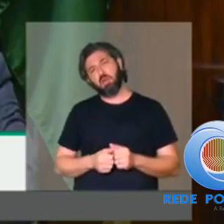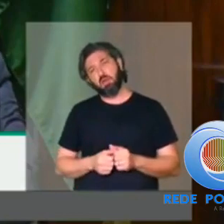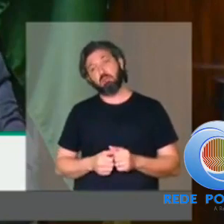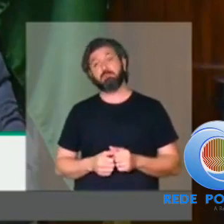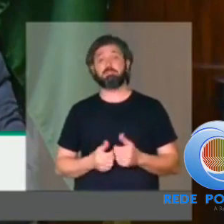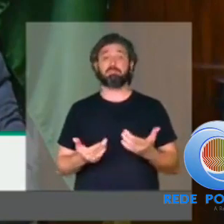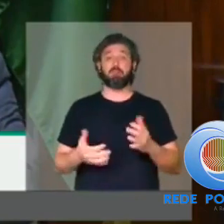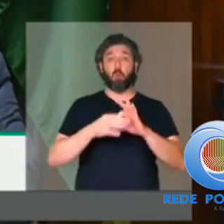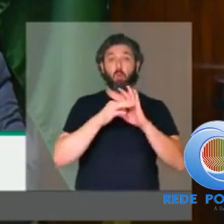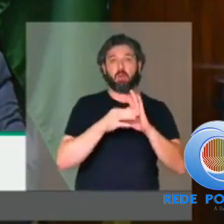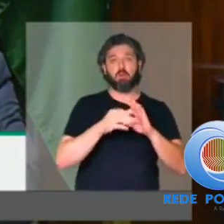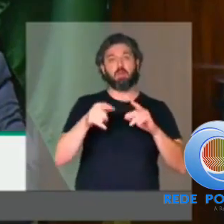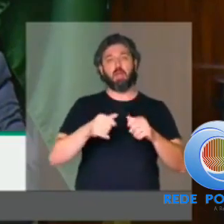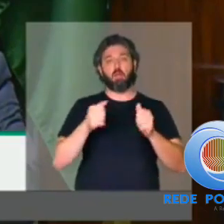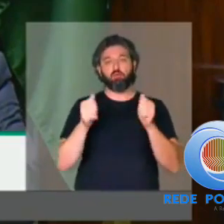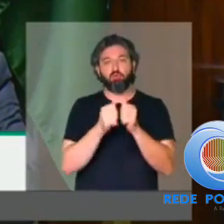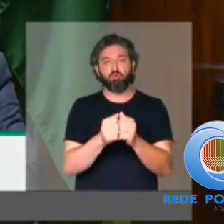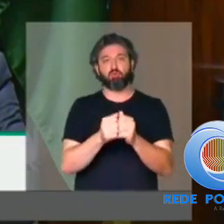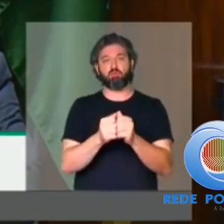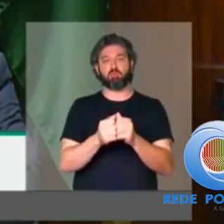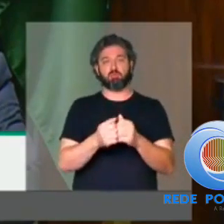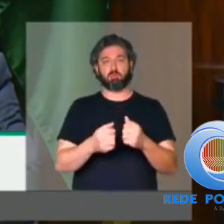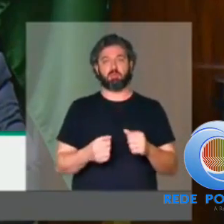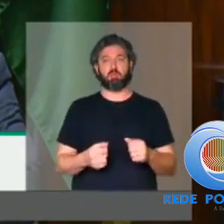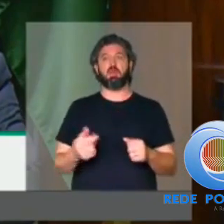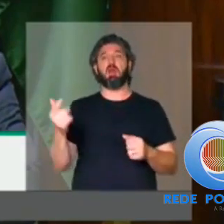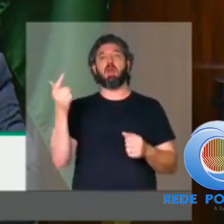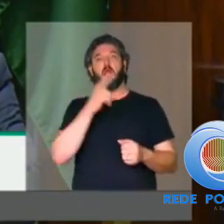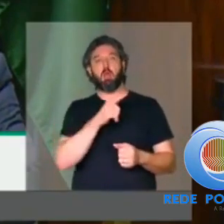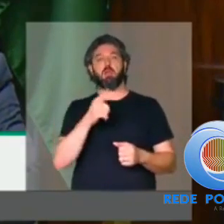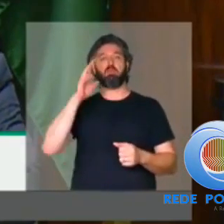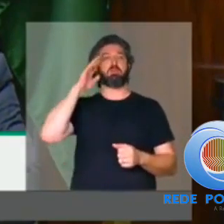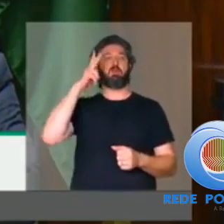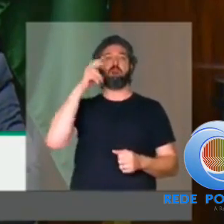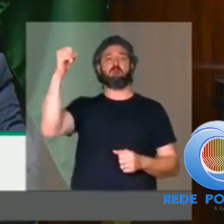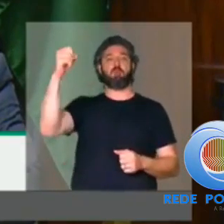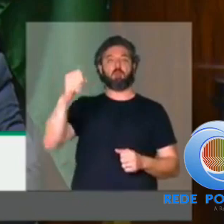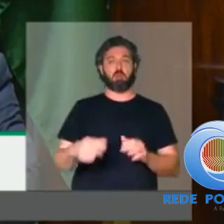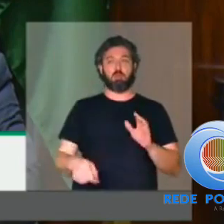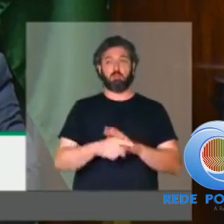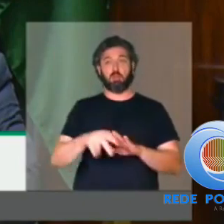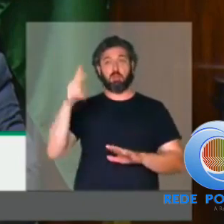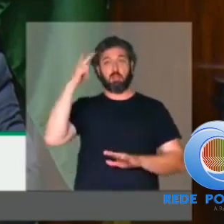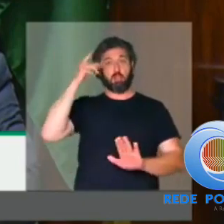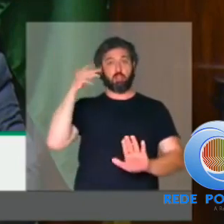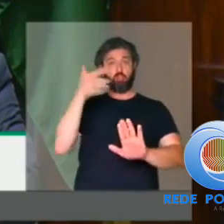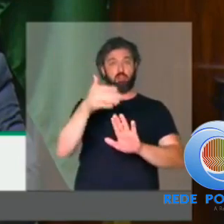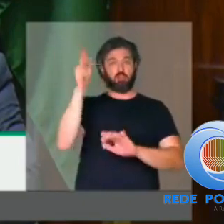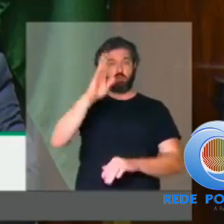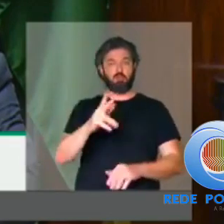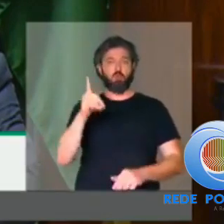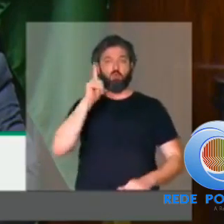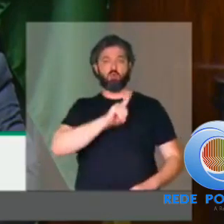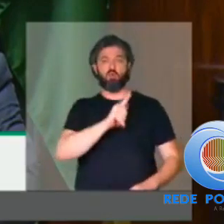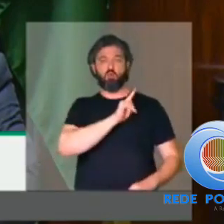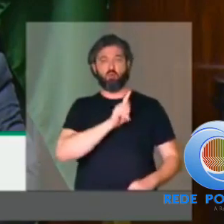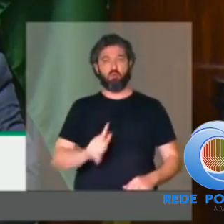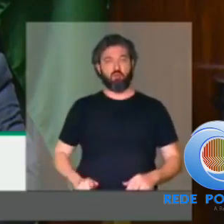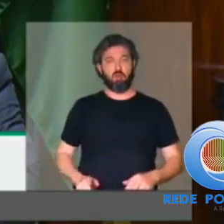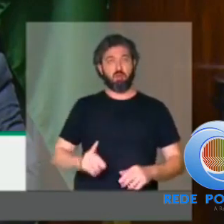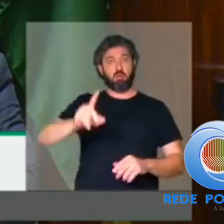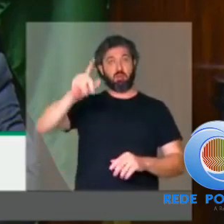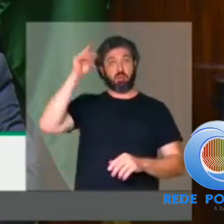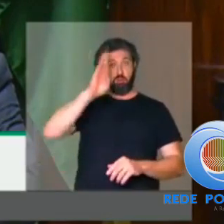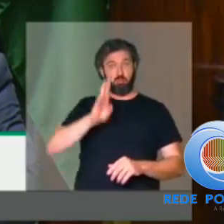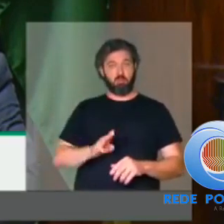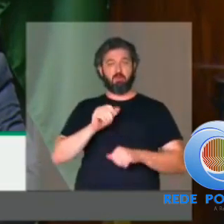É unindo, é juntando. Foi assim que ele obteve a maior vitória da história do nosso país como governador desde